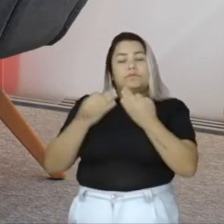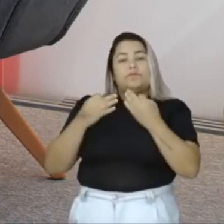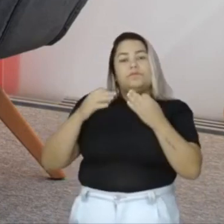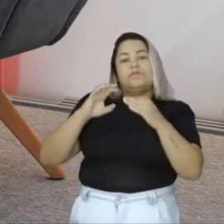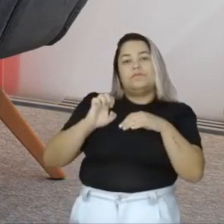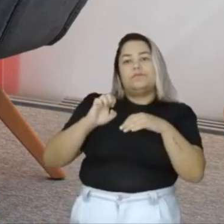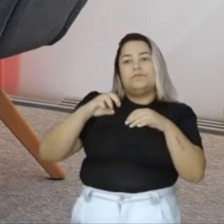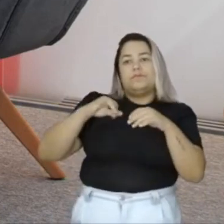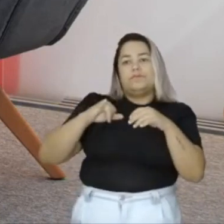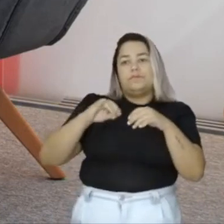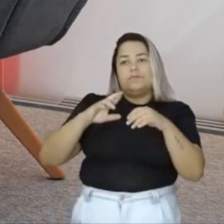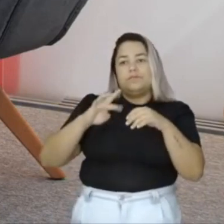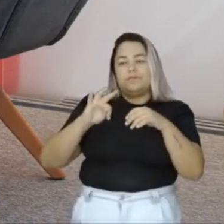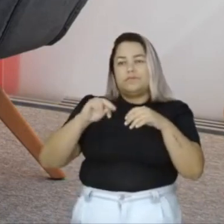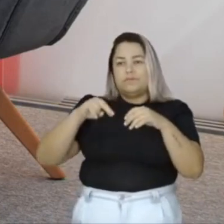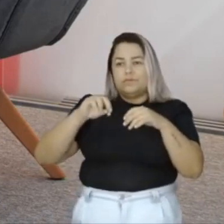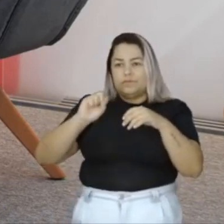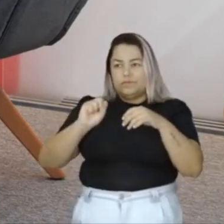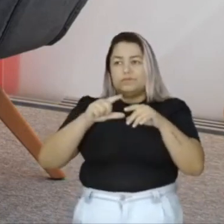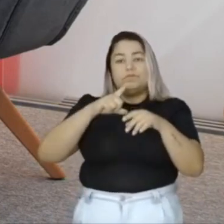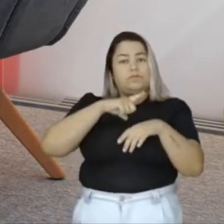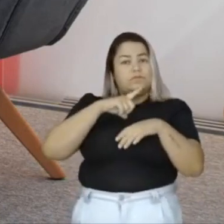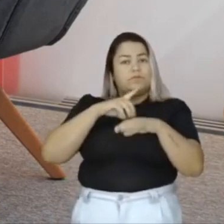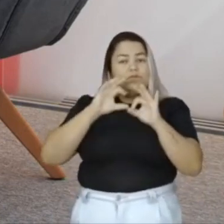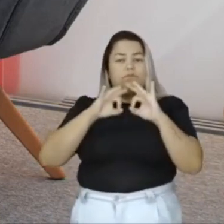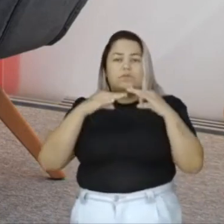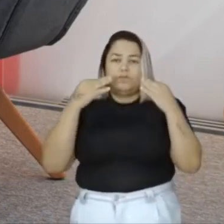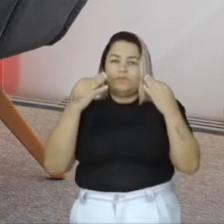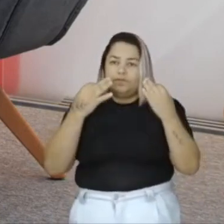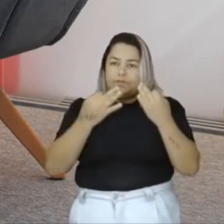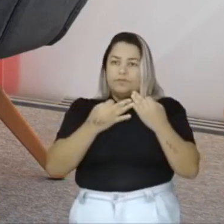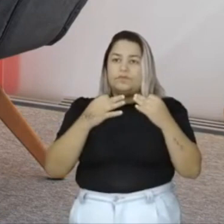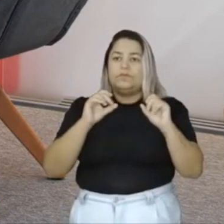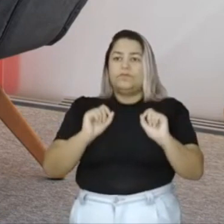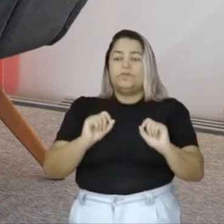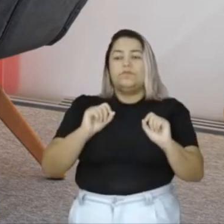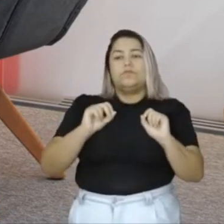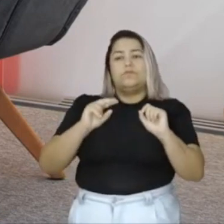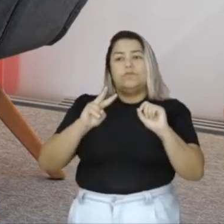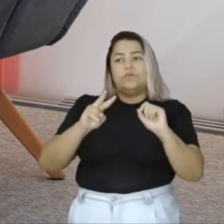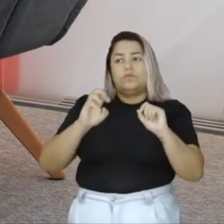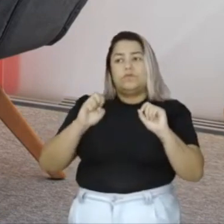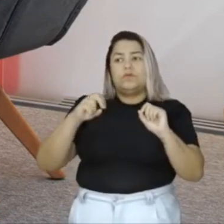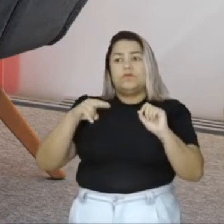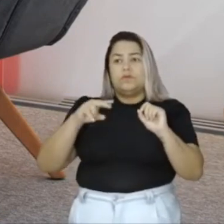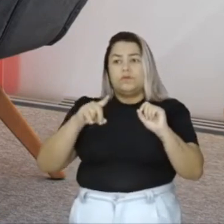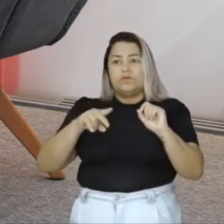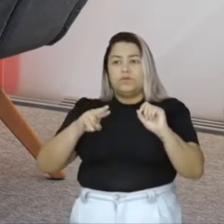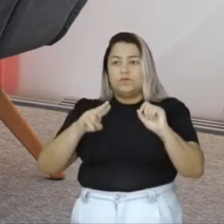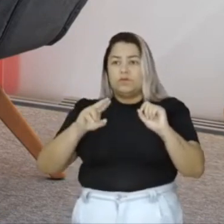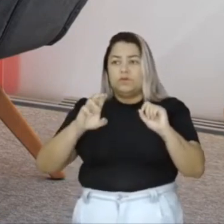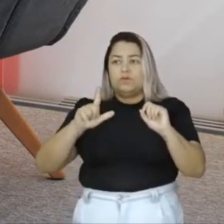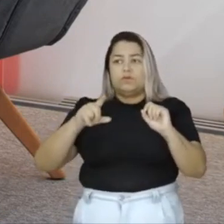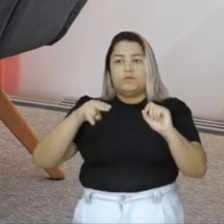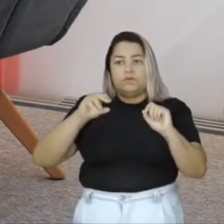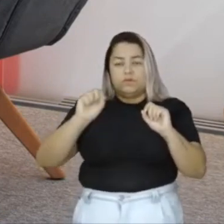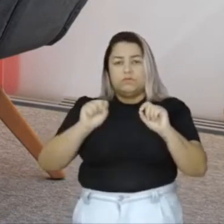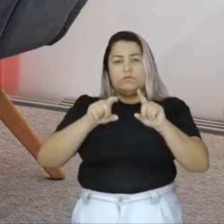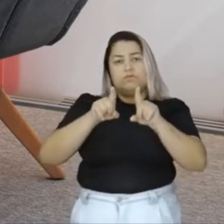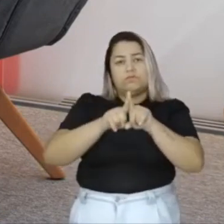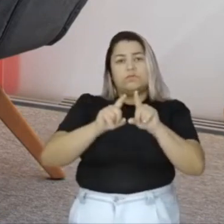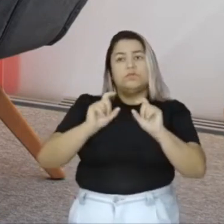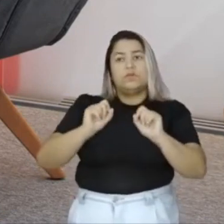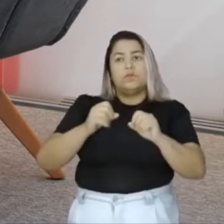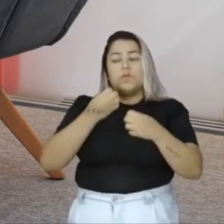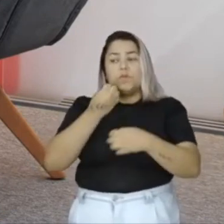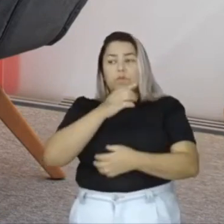ele vive em Roraima, diz que tem muitas famílias de venezuelanos lá em situação de emergência. Célio Espíndola também te